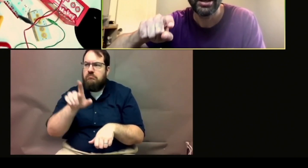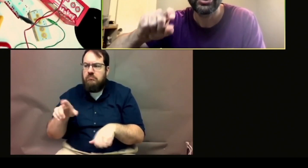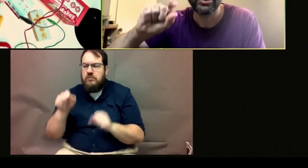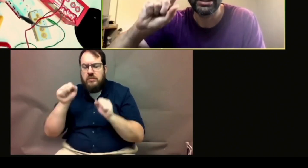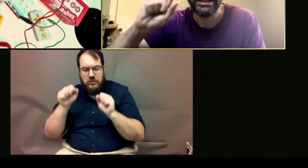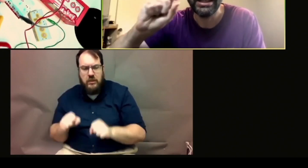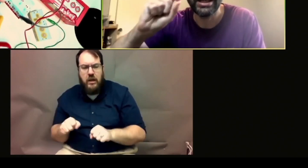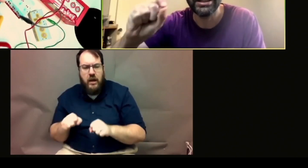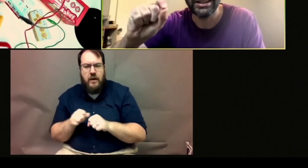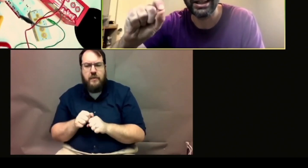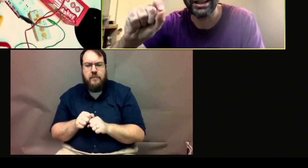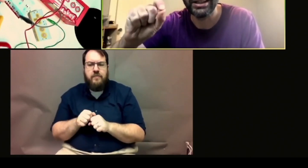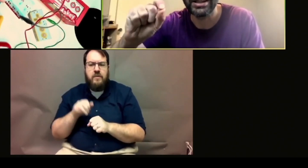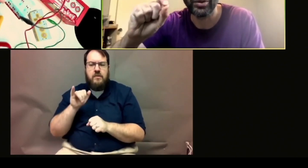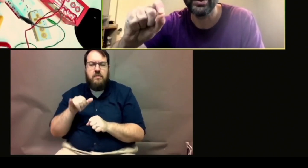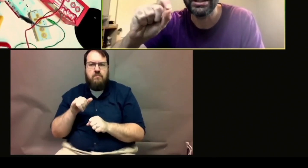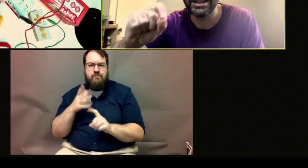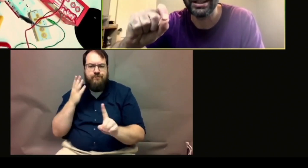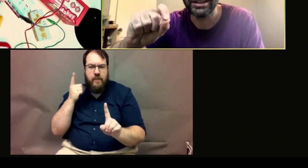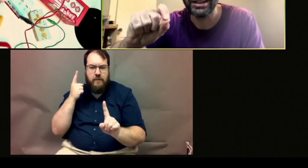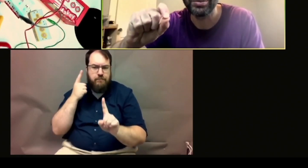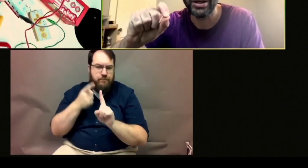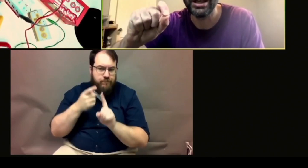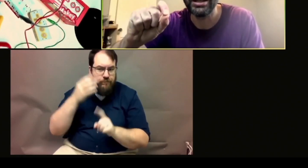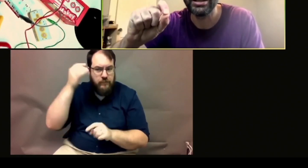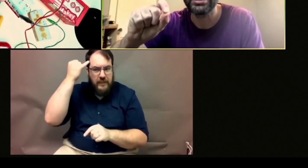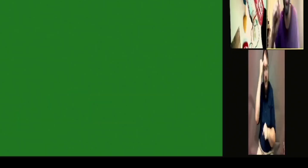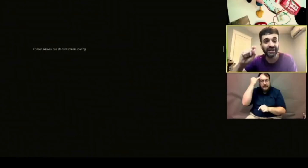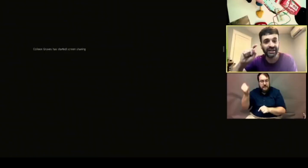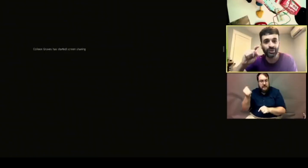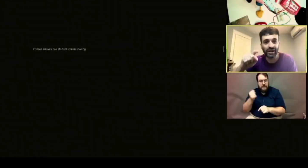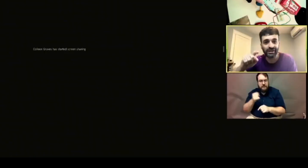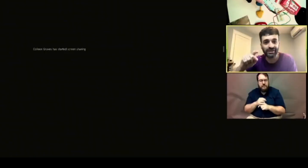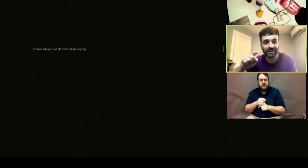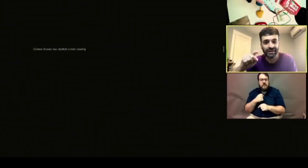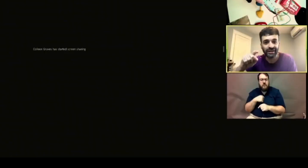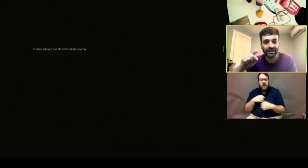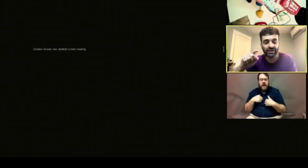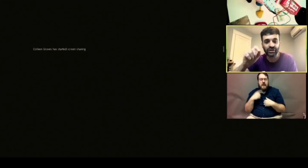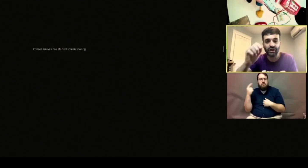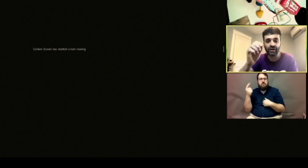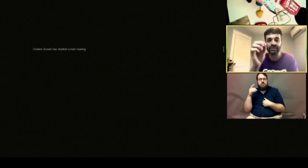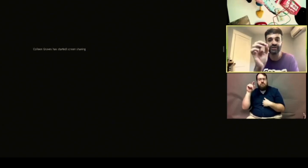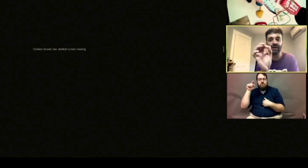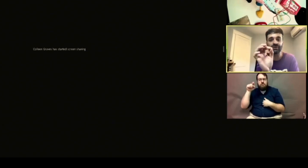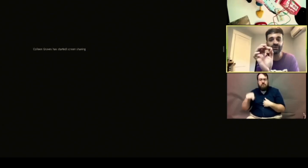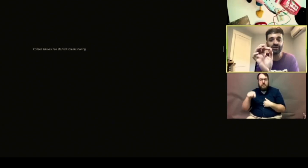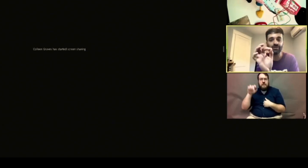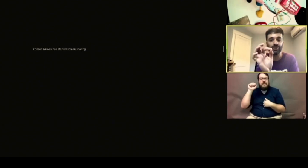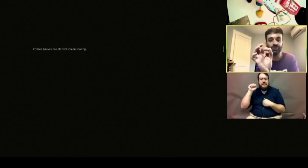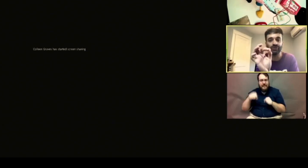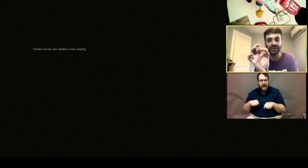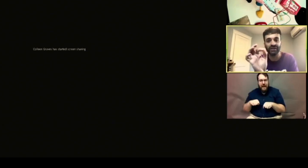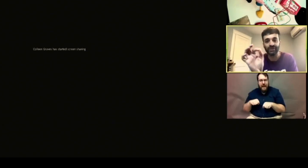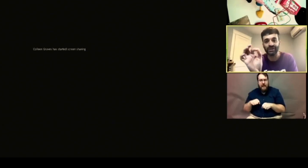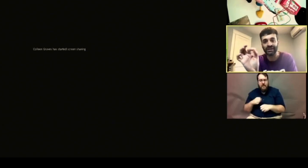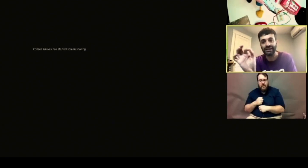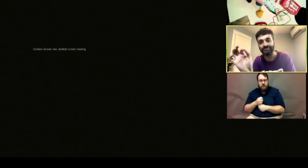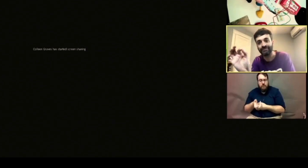o que muda é que você pode mudar para posições diferentes então